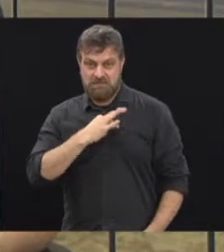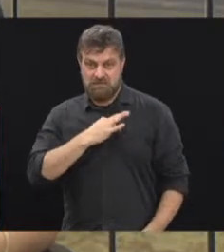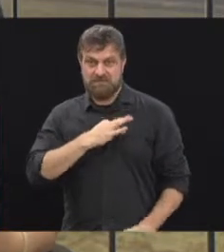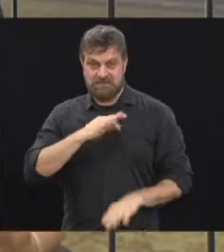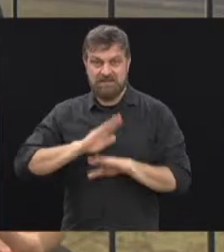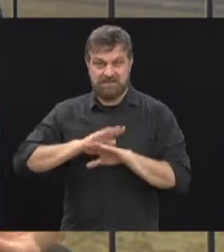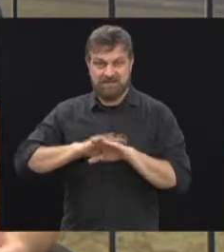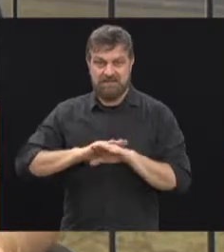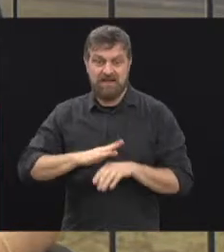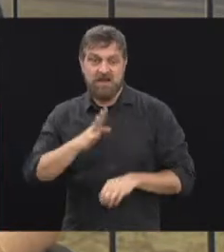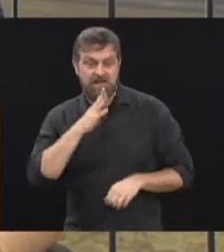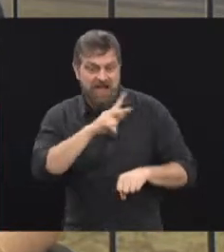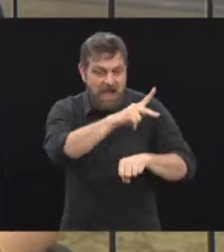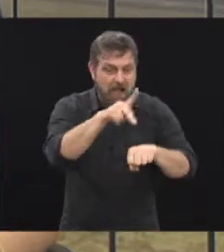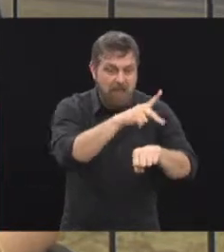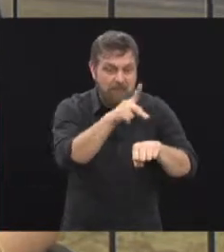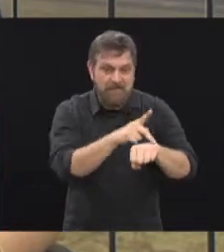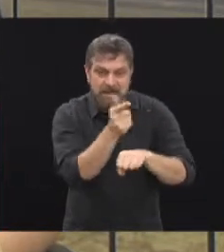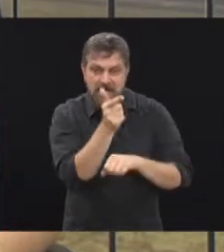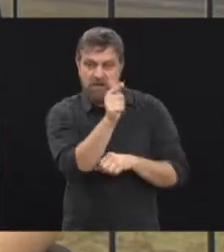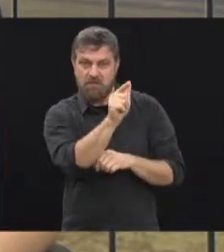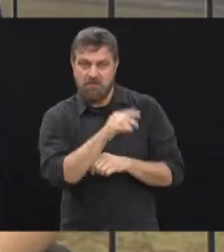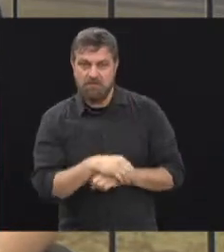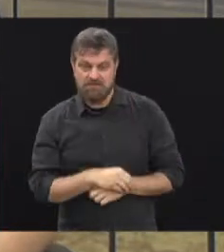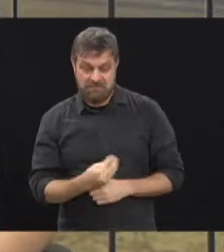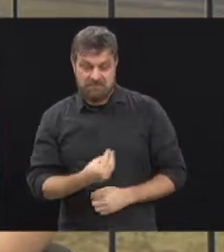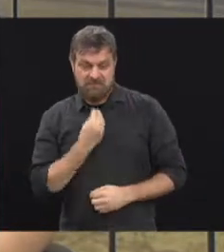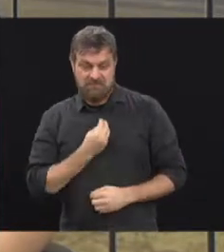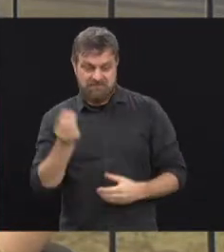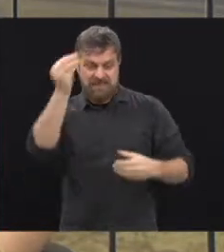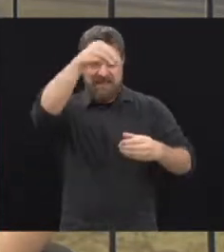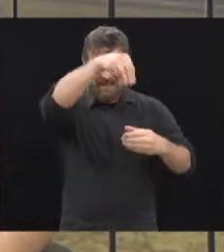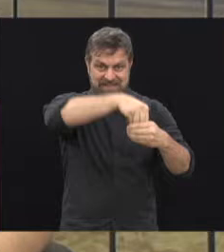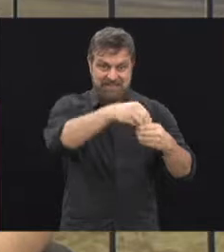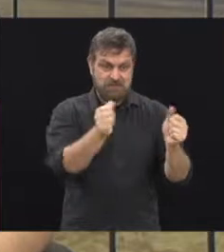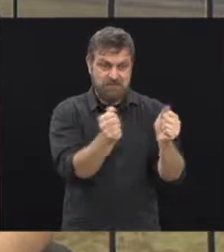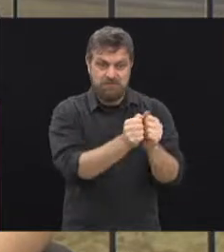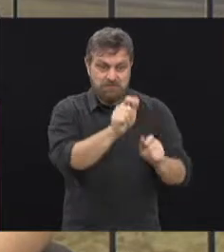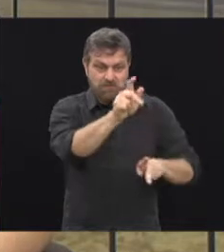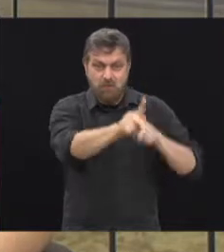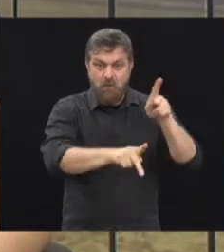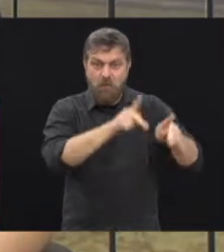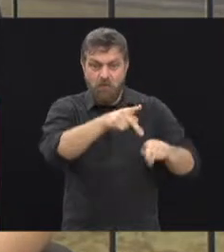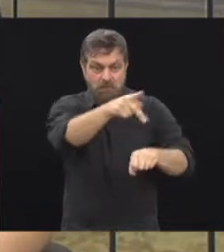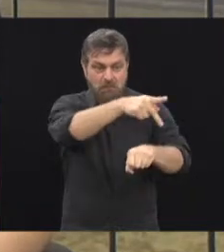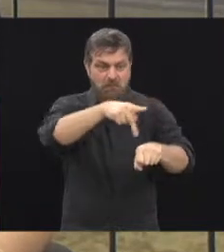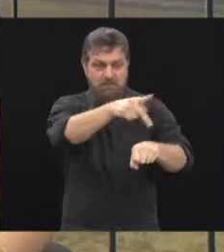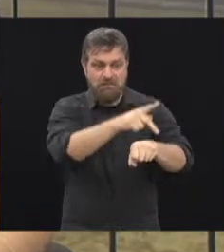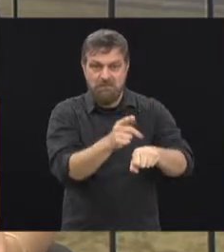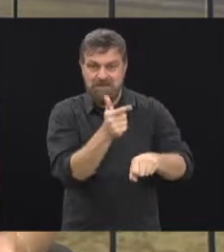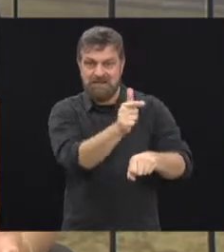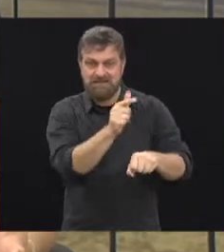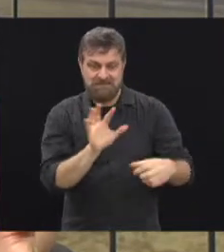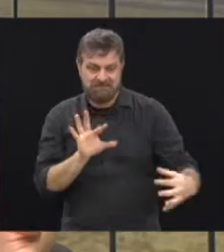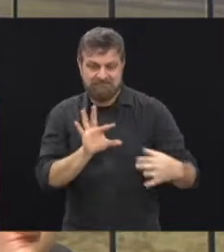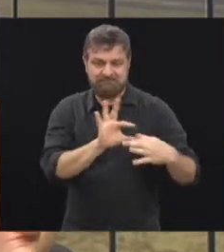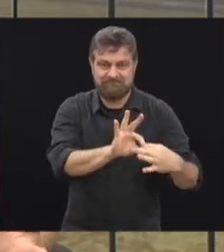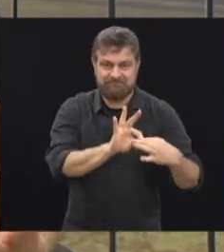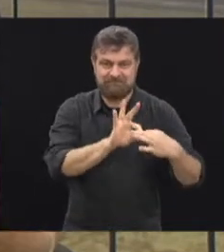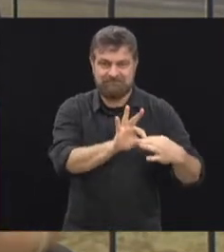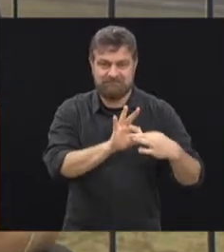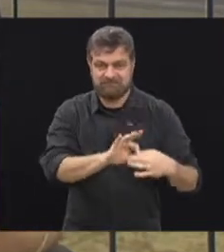e também conhecer um país sobre o olhar dos locais, dos nativos, é uma ótima oportunidade, porque